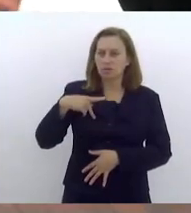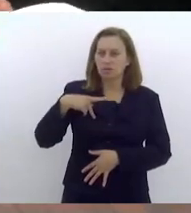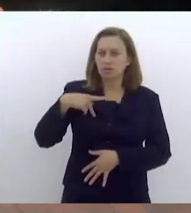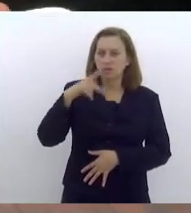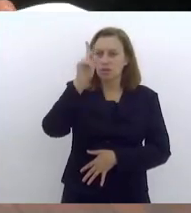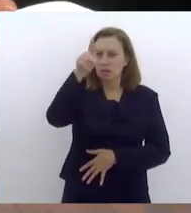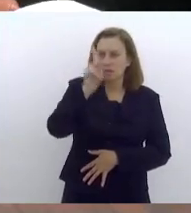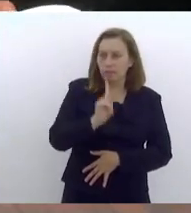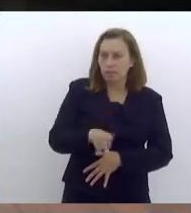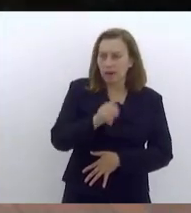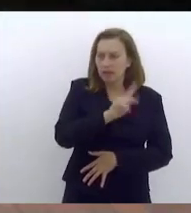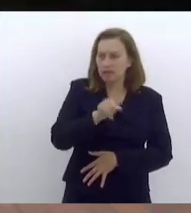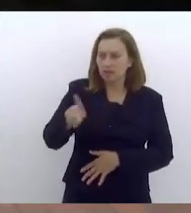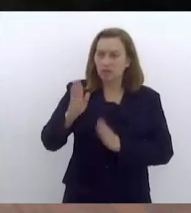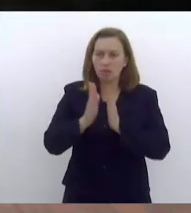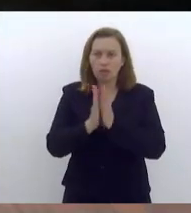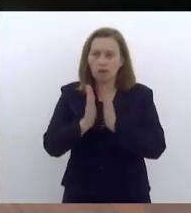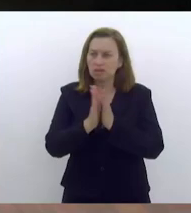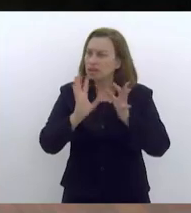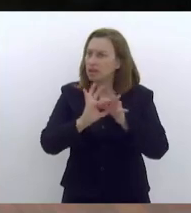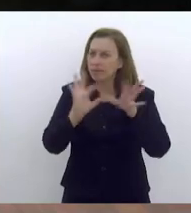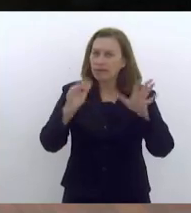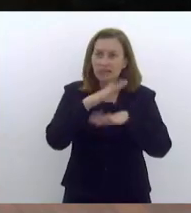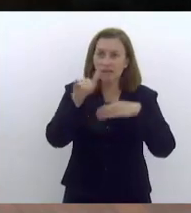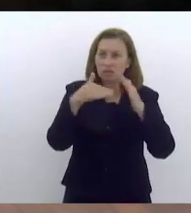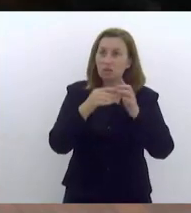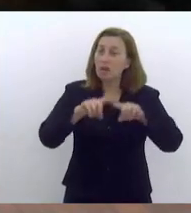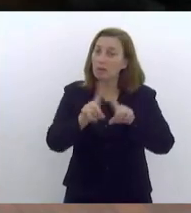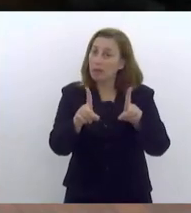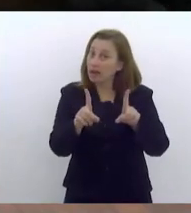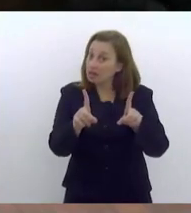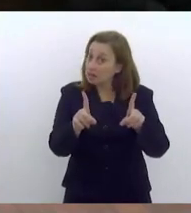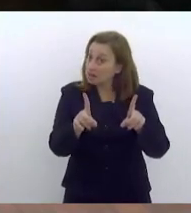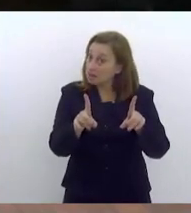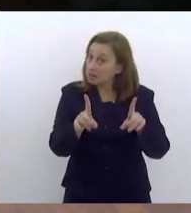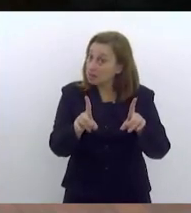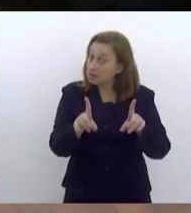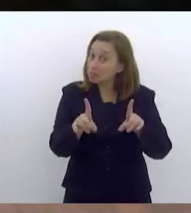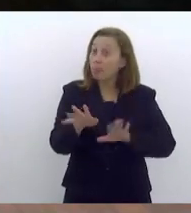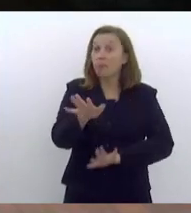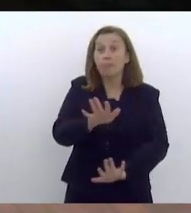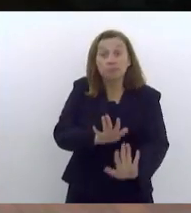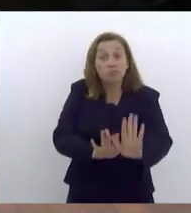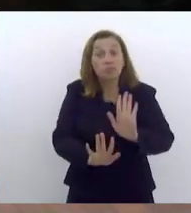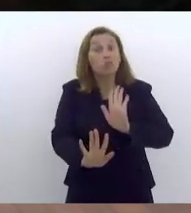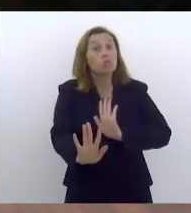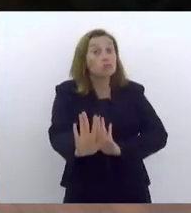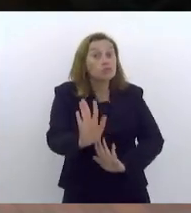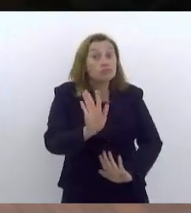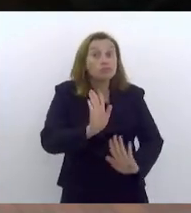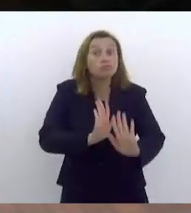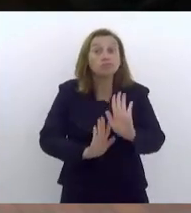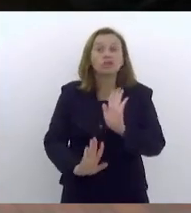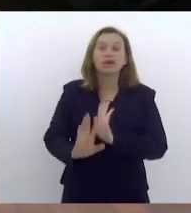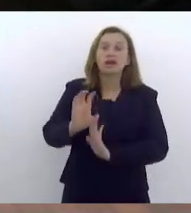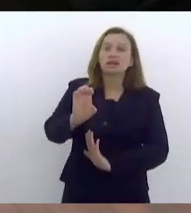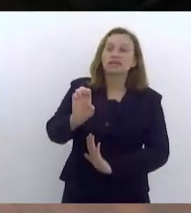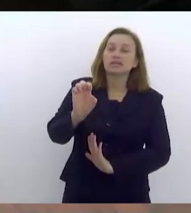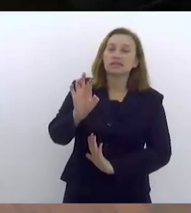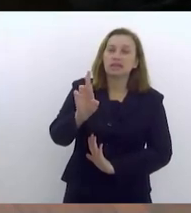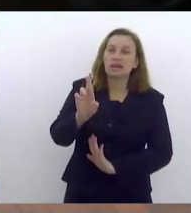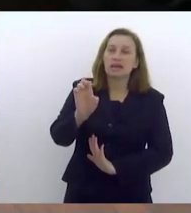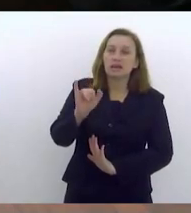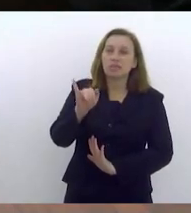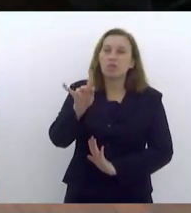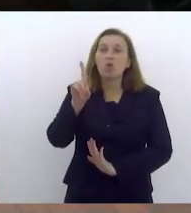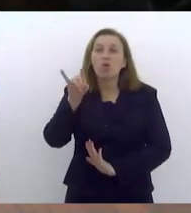liberdade, gente. Tem que ser iguais a todos. Mas na medida que conclua, deputado, a cerimônia